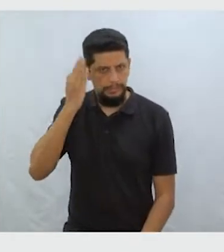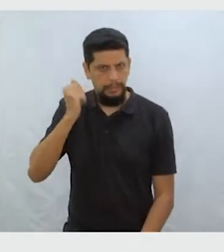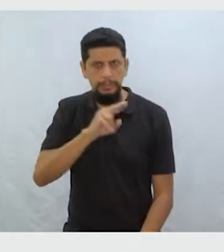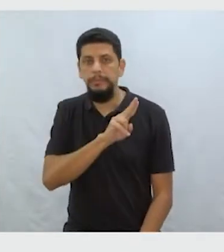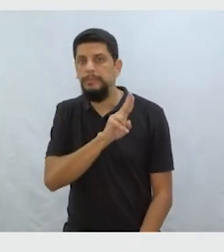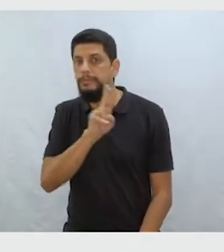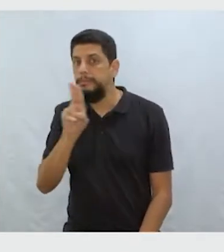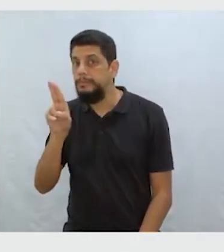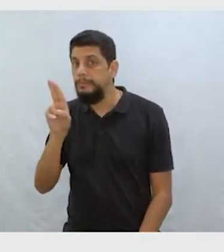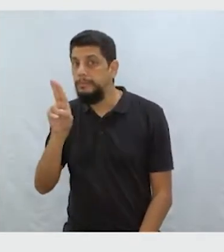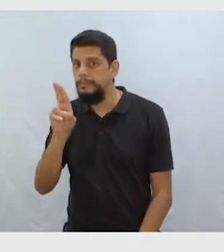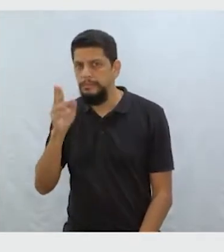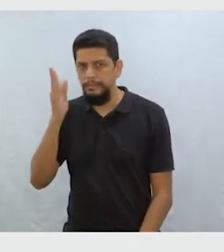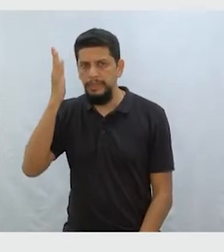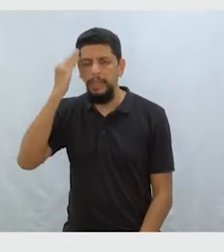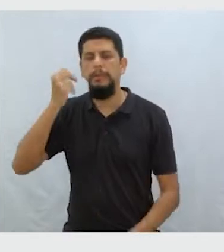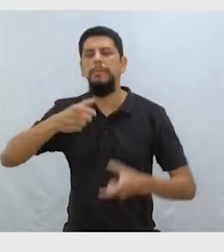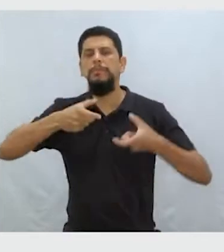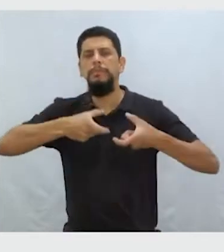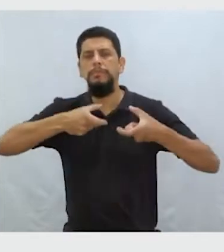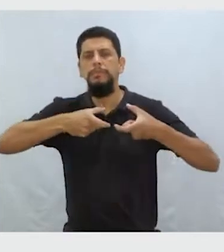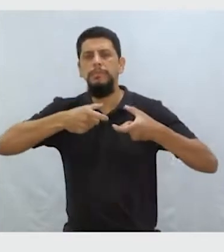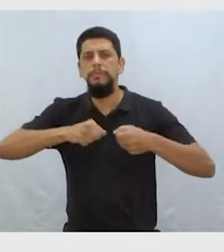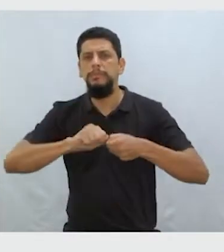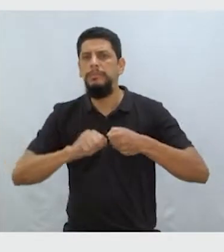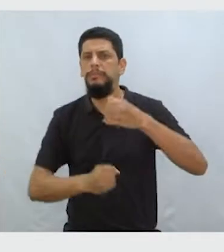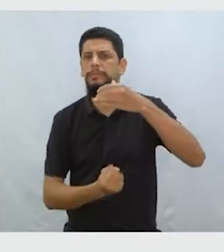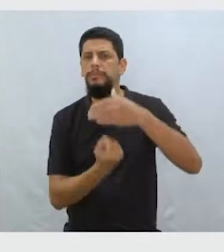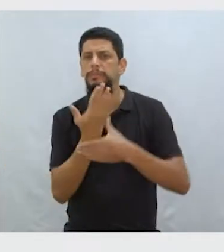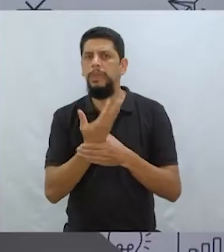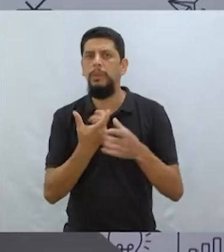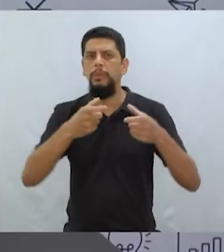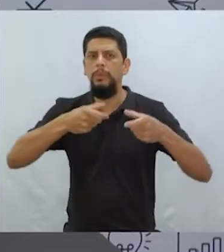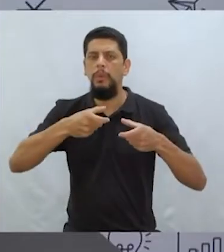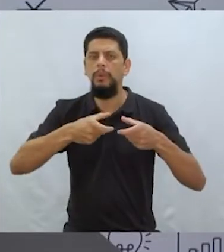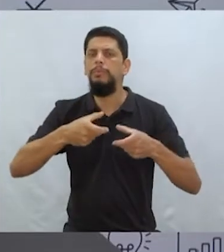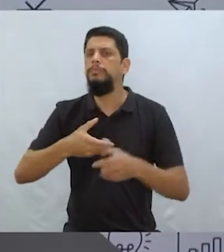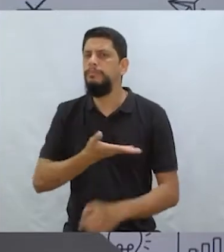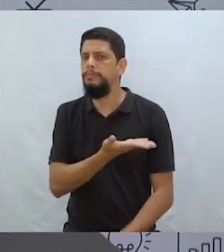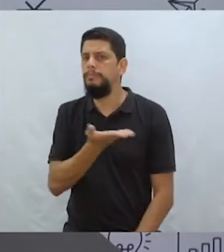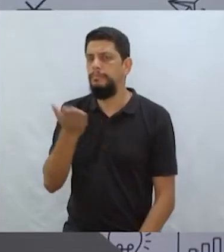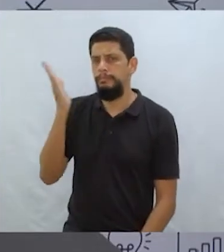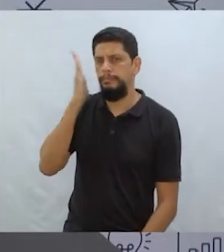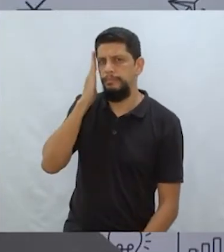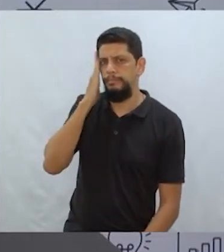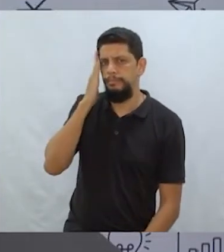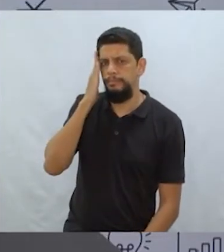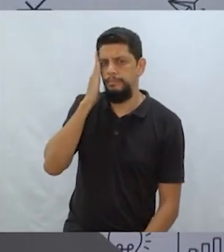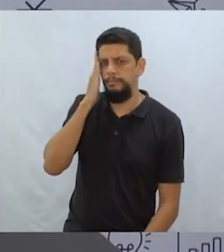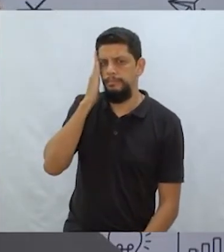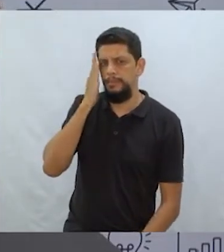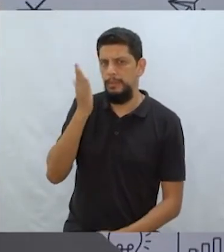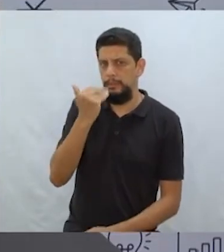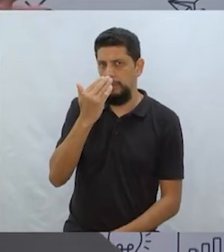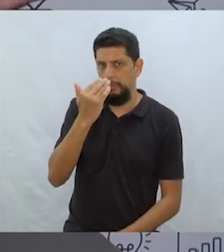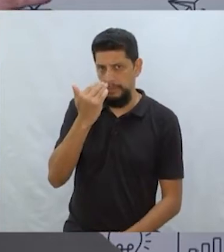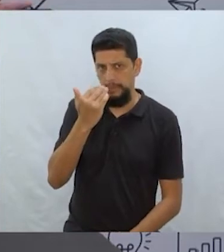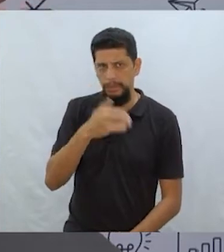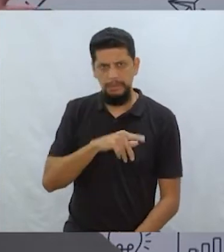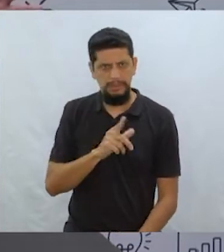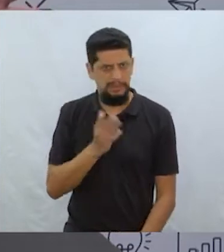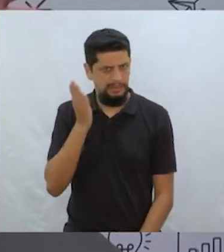sabe o nome disso sabe de onde isso vem qual é a região que isso tem ali como